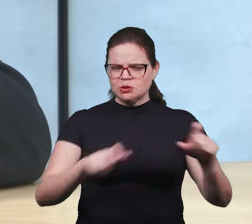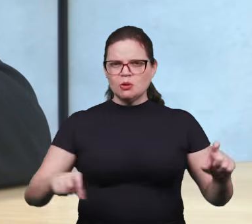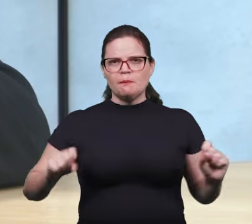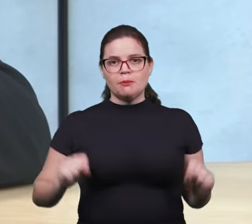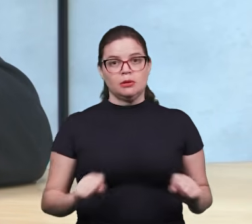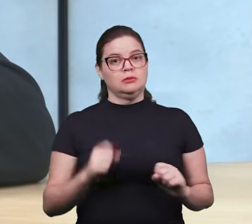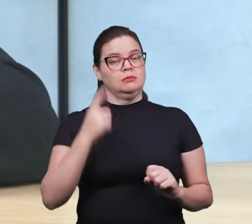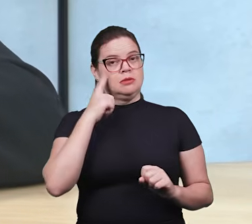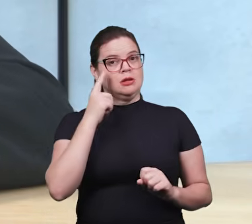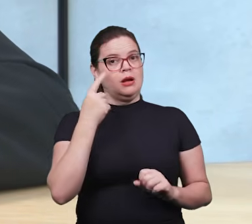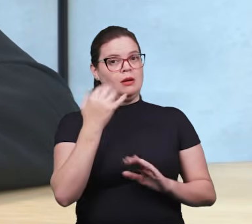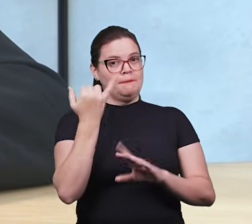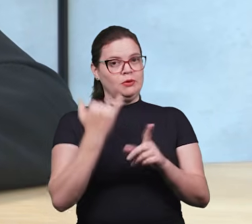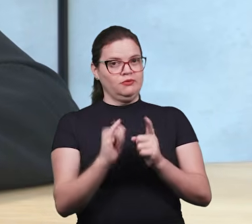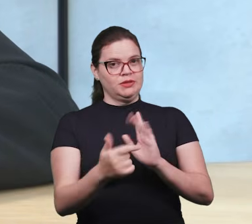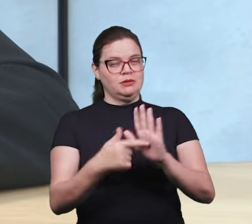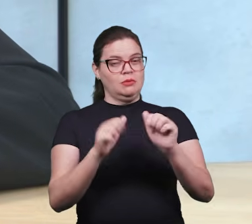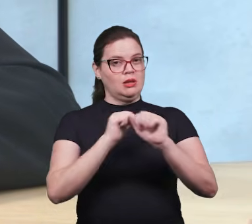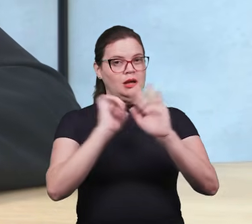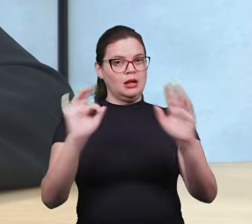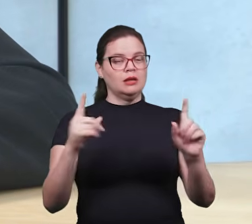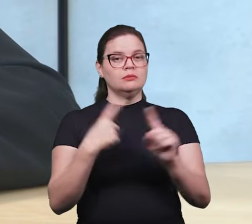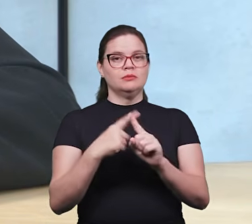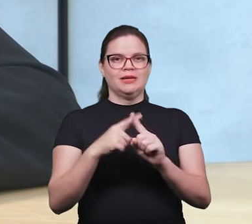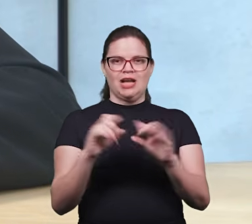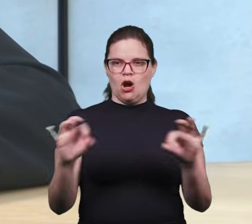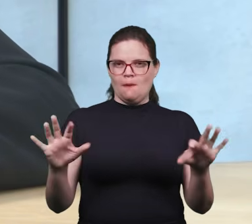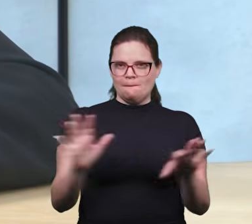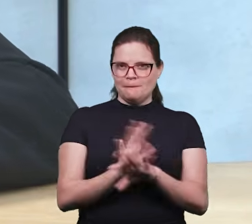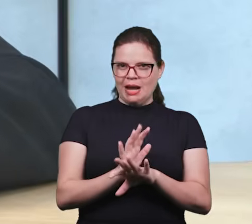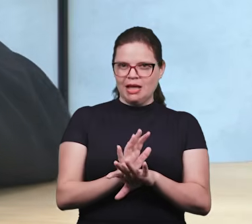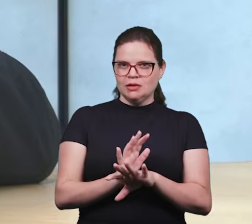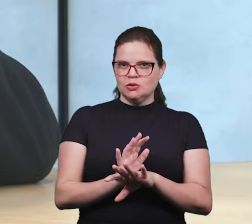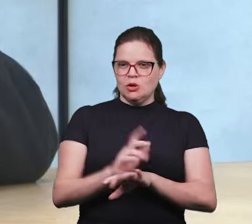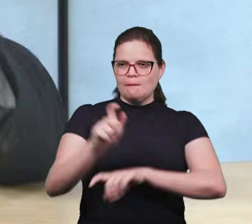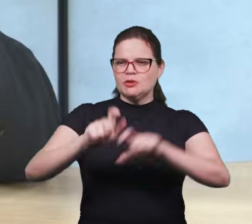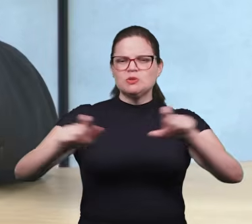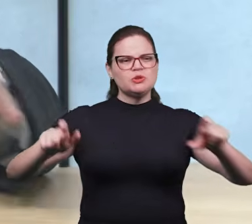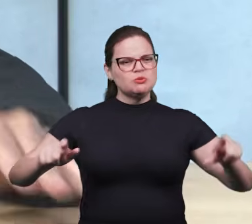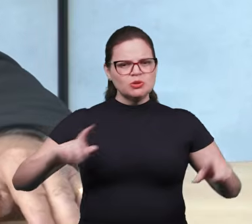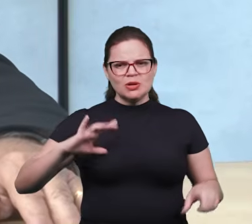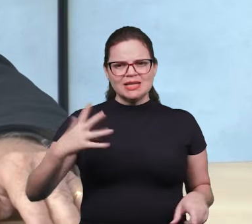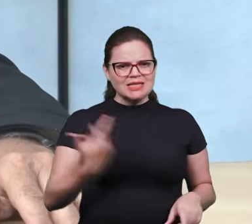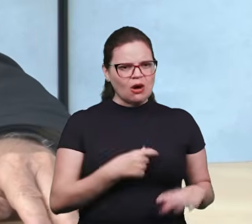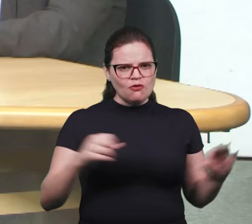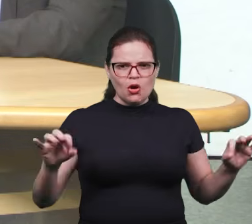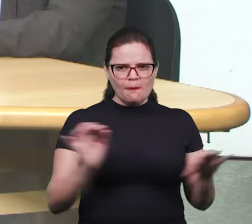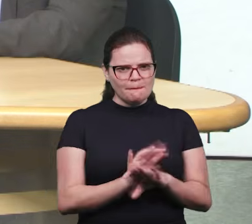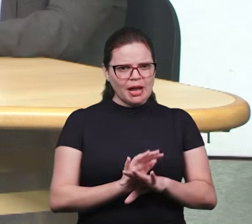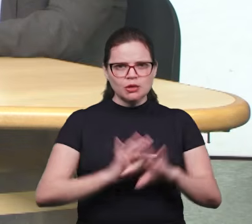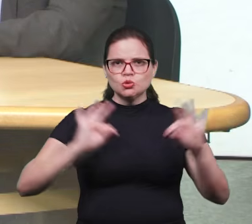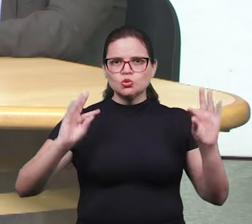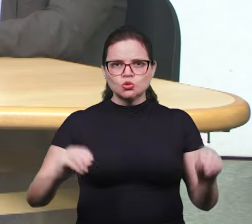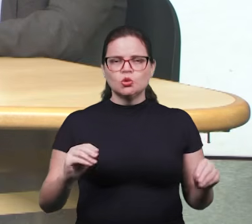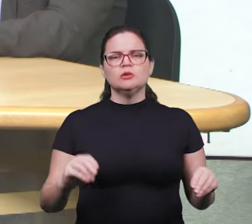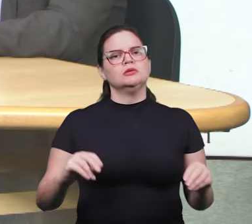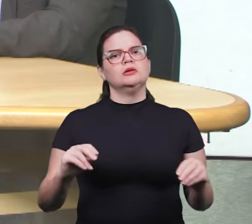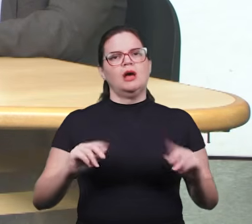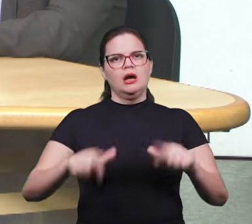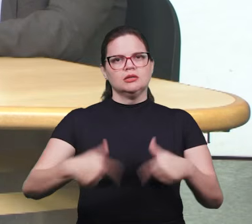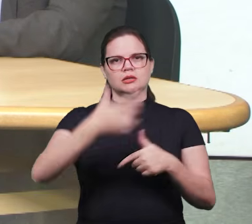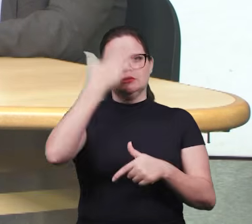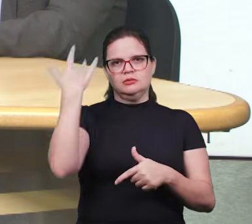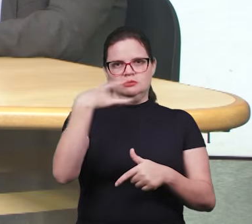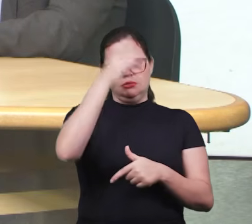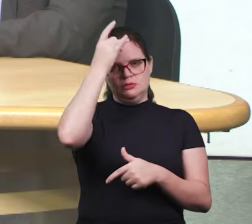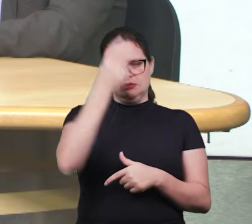bem claro. Porque depois que completar o número de salvos, não há mais operação do Espírito Santo. Não havendo mais operação do